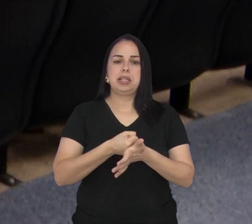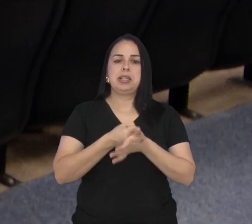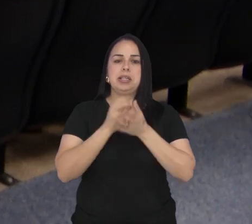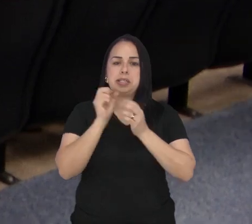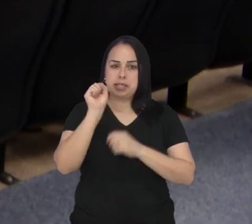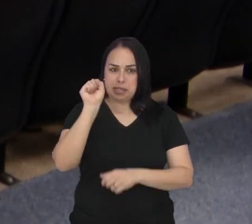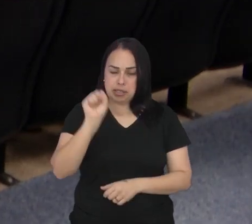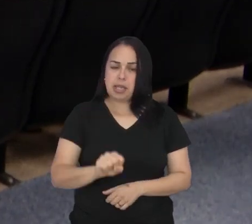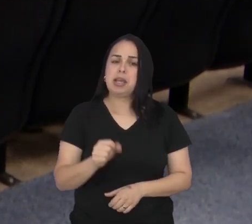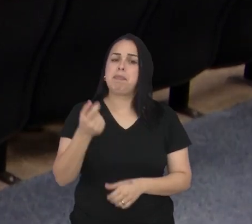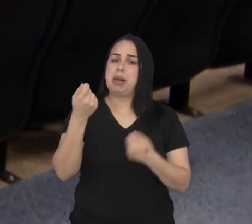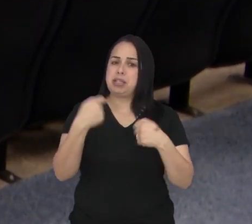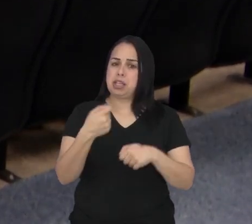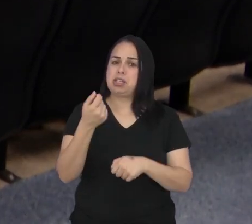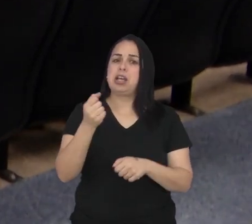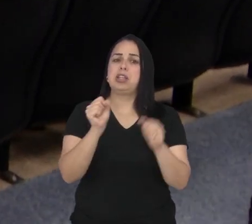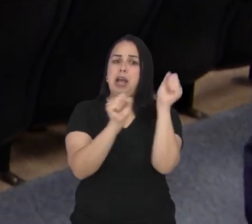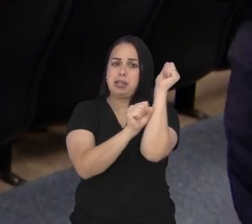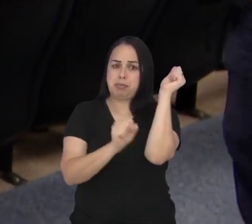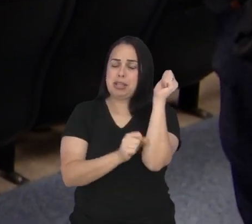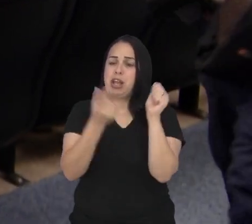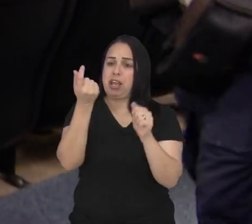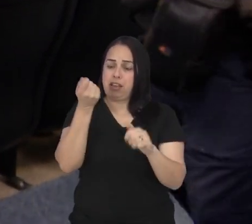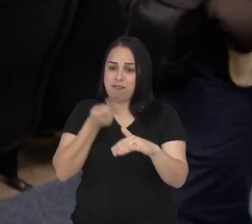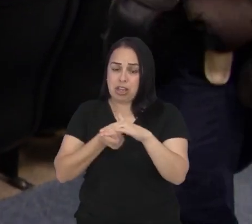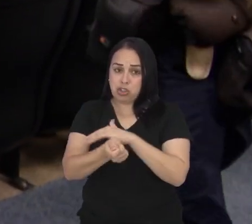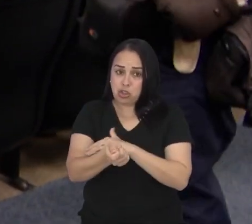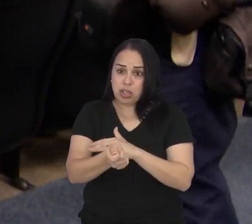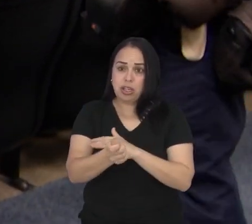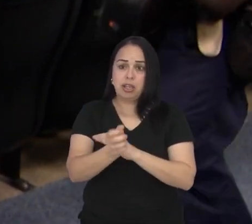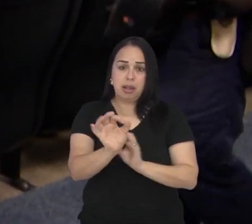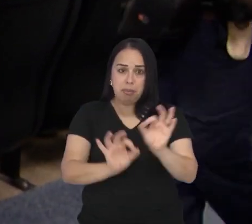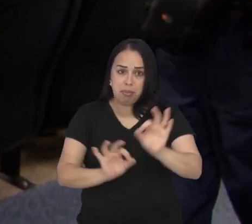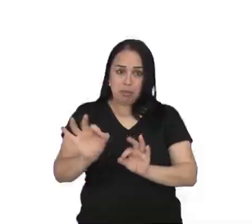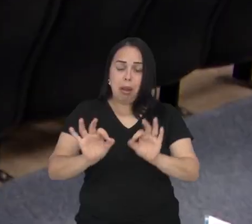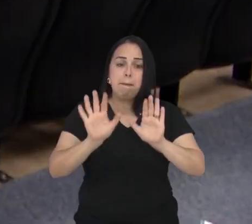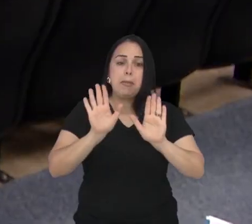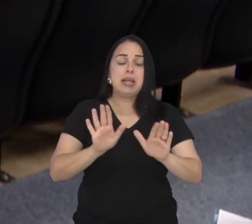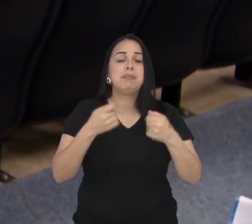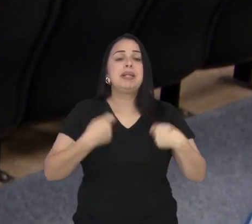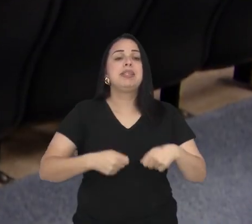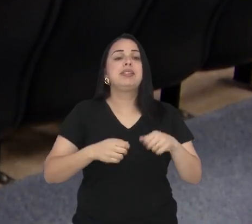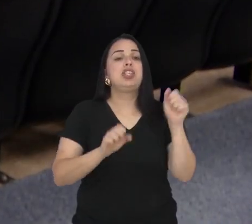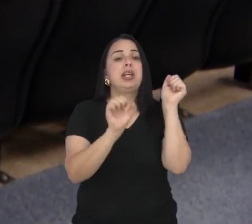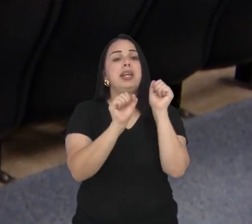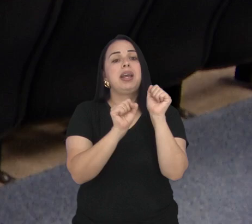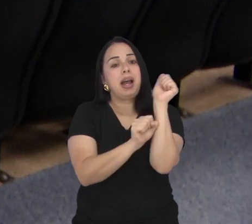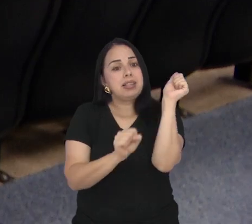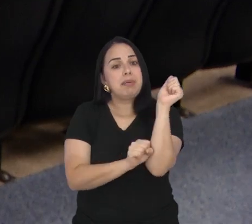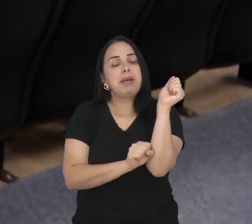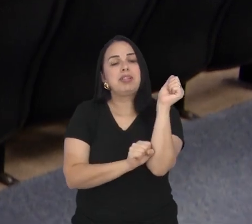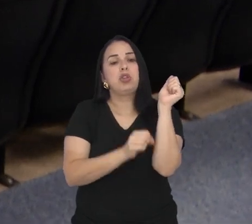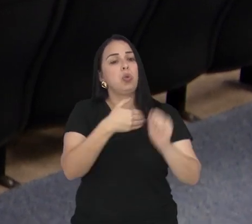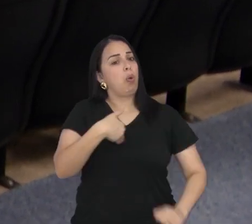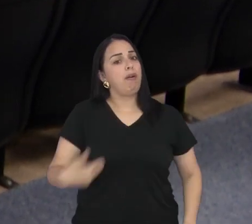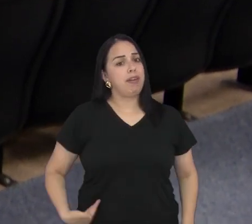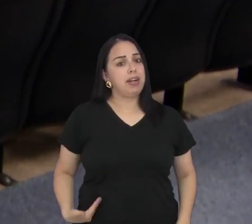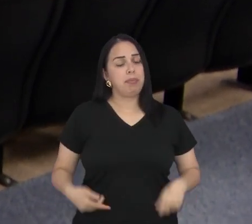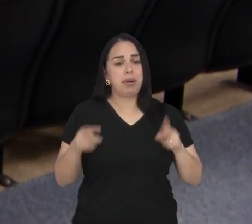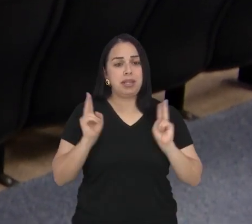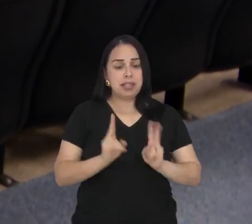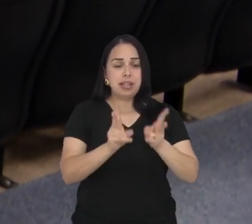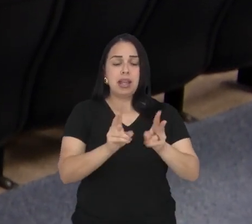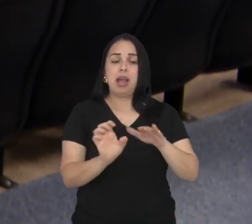que tenha sim investimento da Sabesp, mas ela tem que ser pública. Ela é uma empresa que